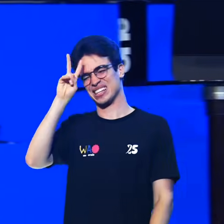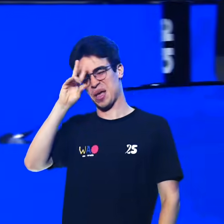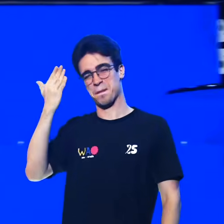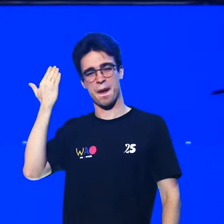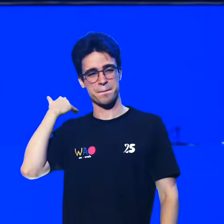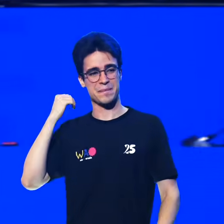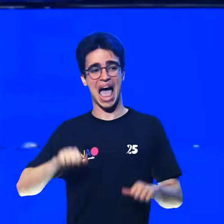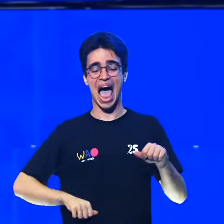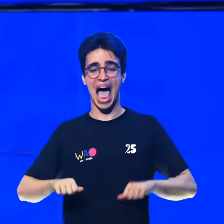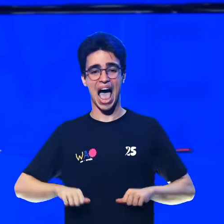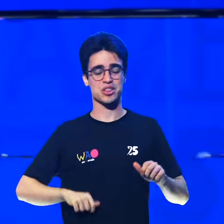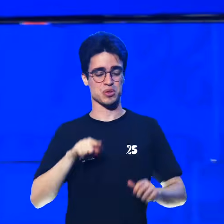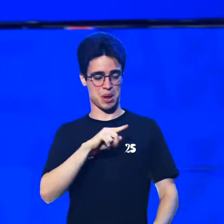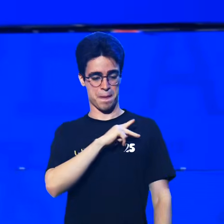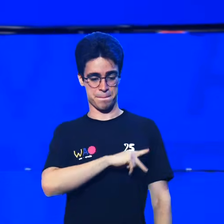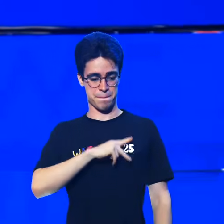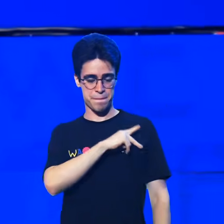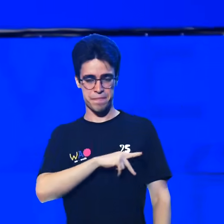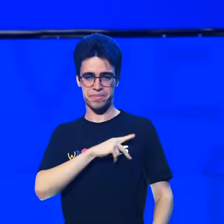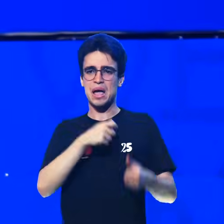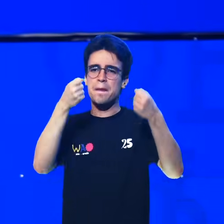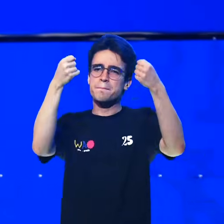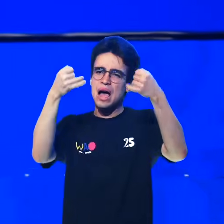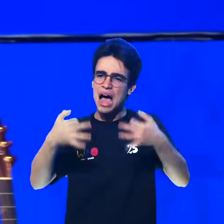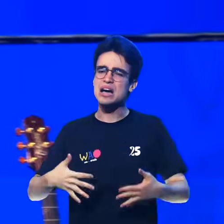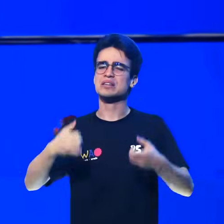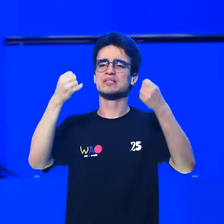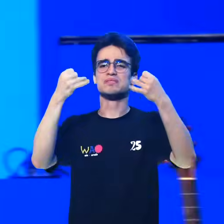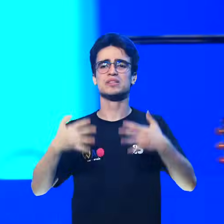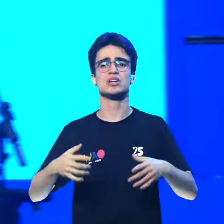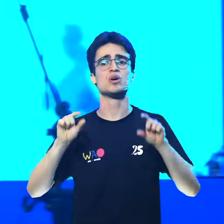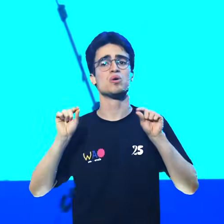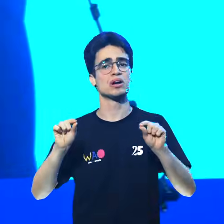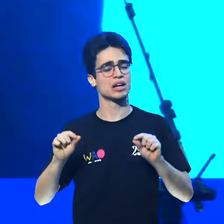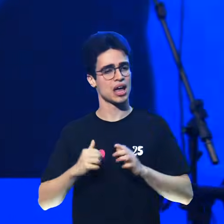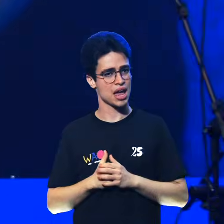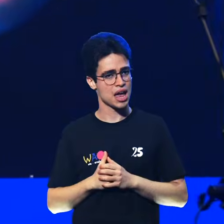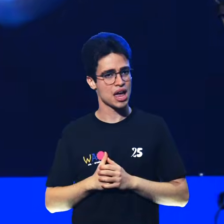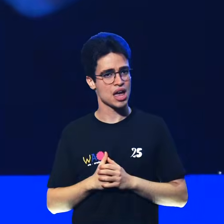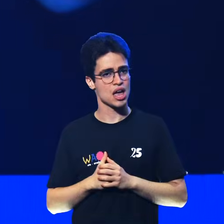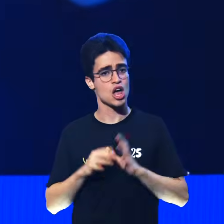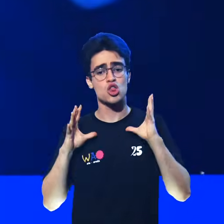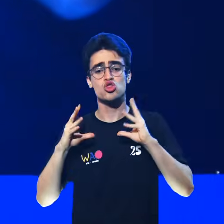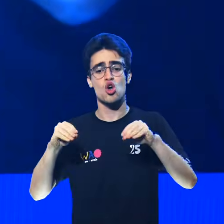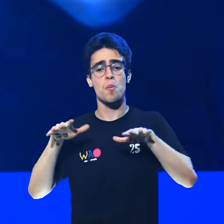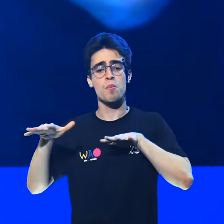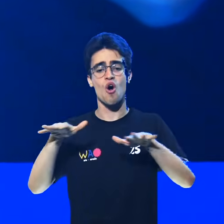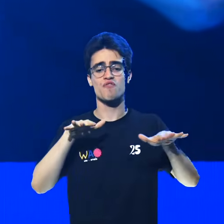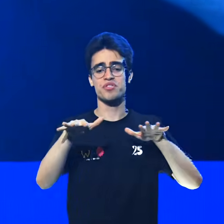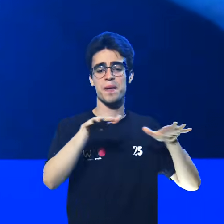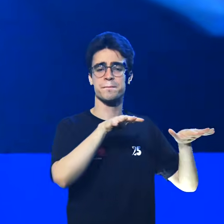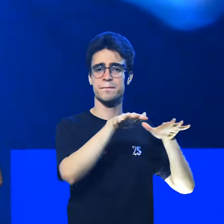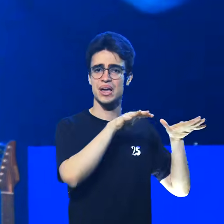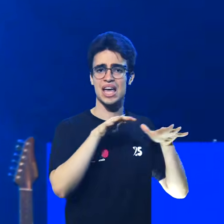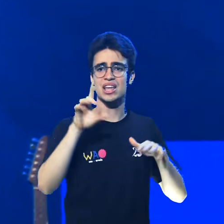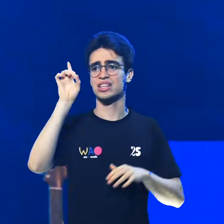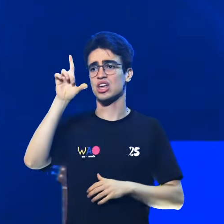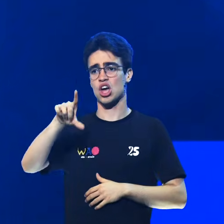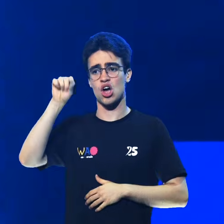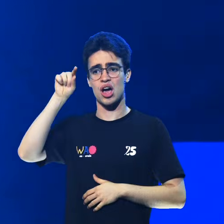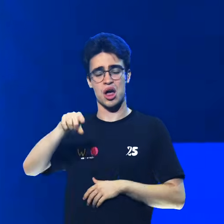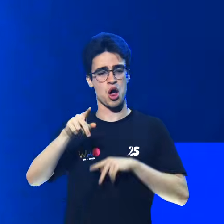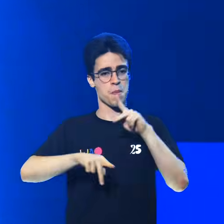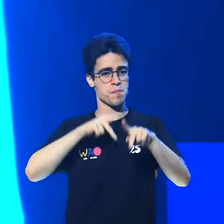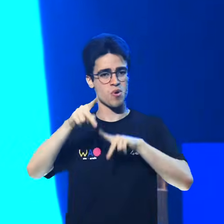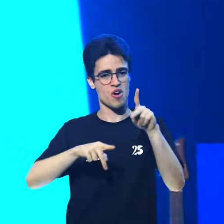falando tão bem sobre isso. Ele está dizendo: todo movimento que Deus leva um povo 400